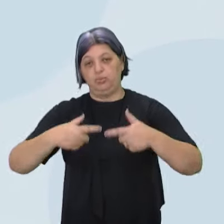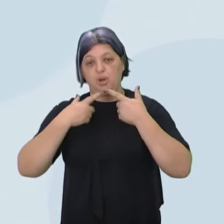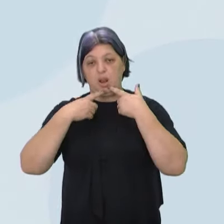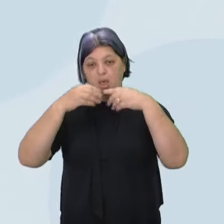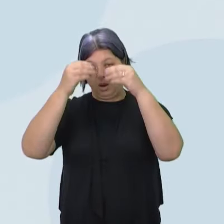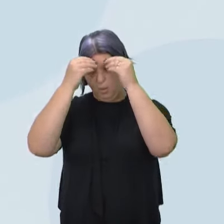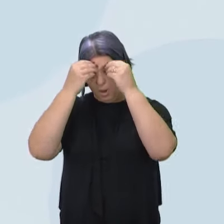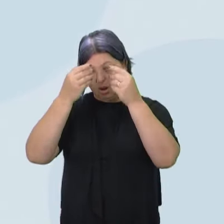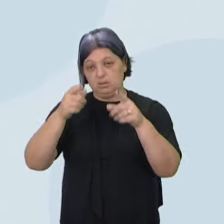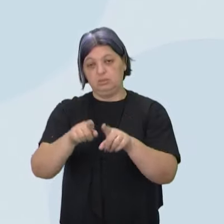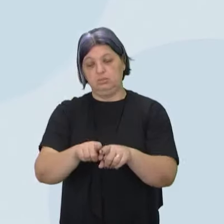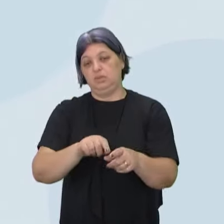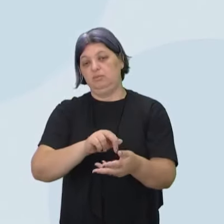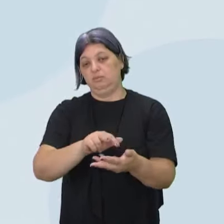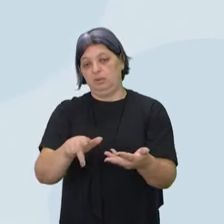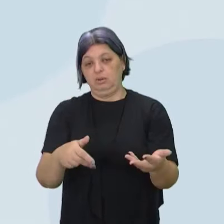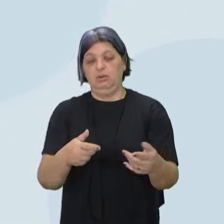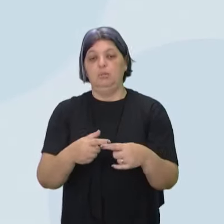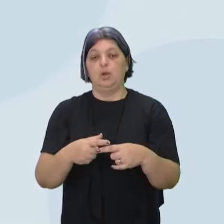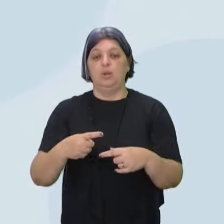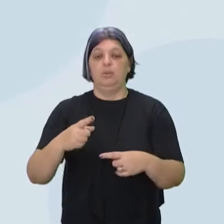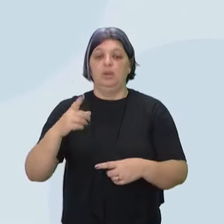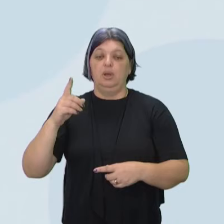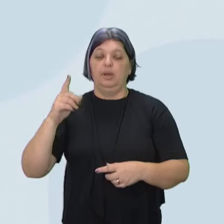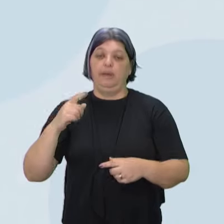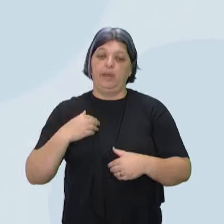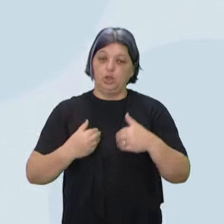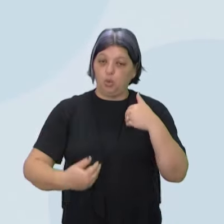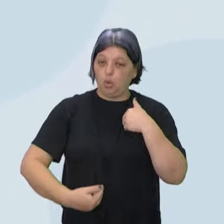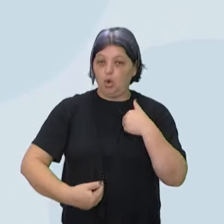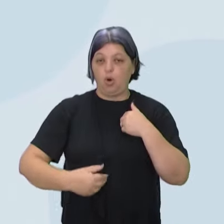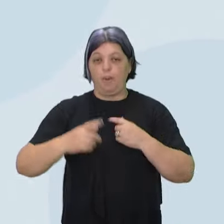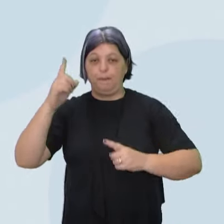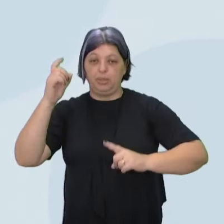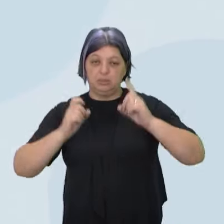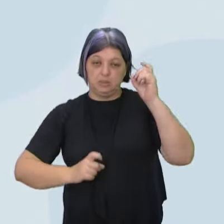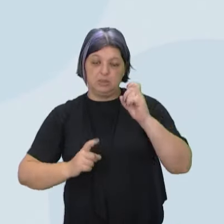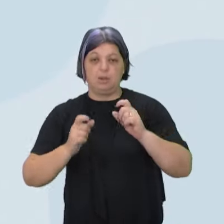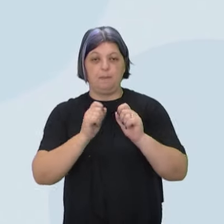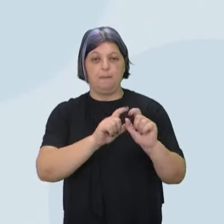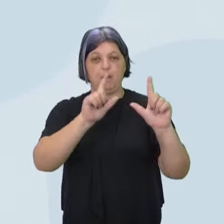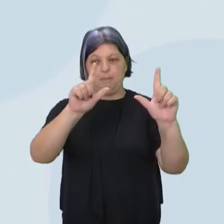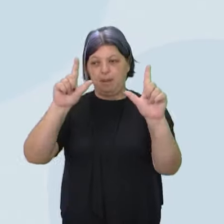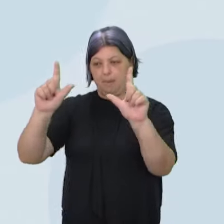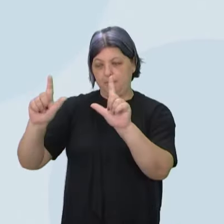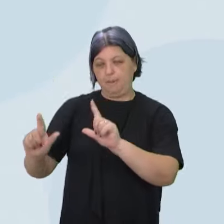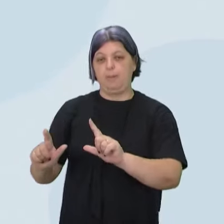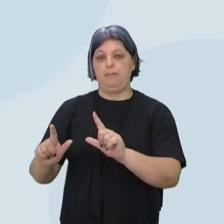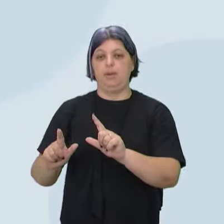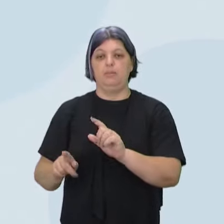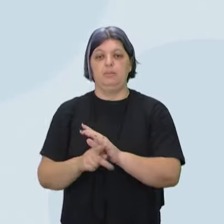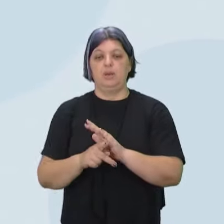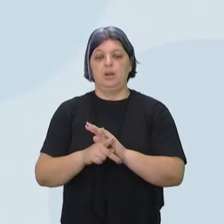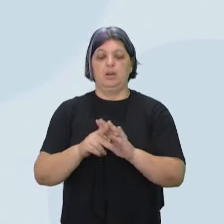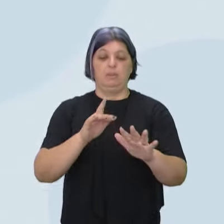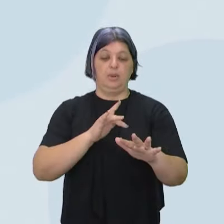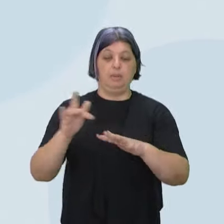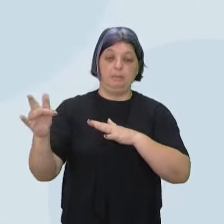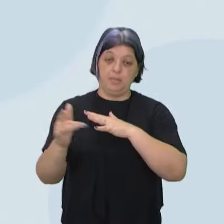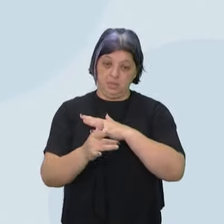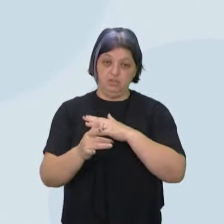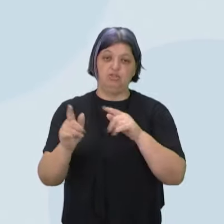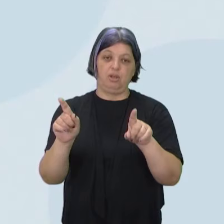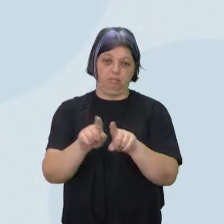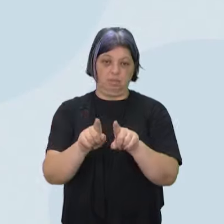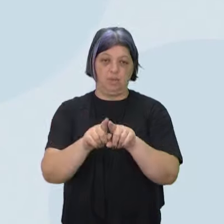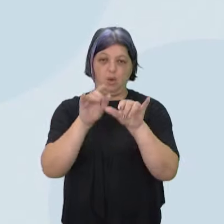pode trabalhar, né, com uma expressão corporal, a gente pode trabalhar com cartaz, a gente pode trabalhar com mídia, certo? Então,